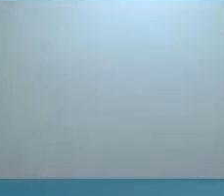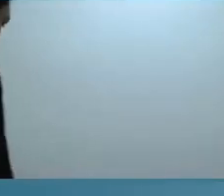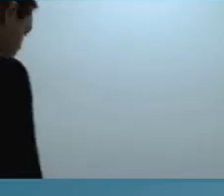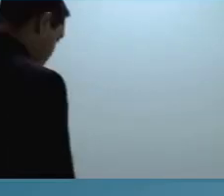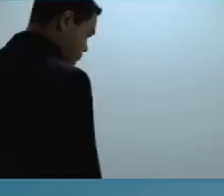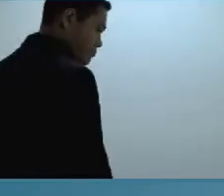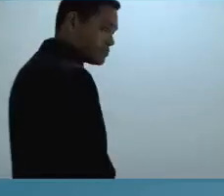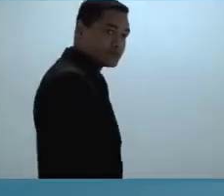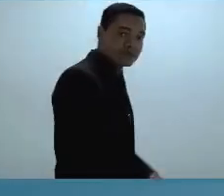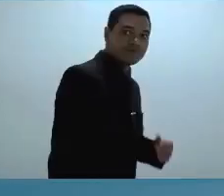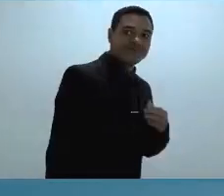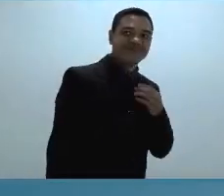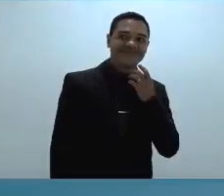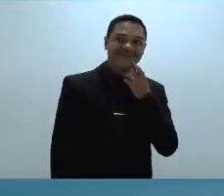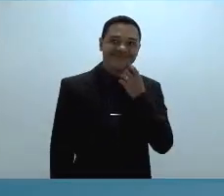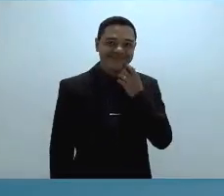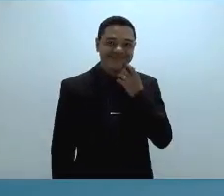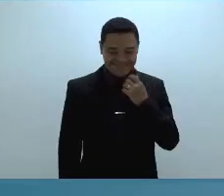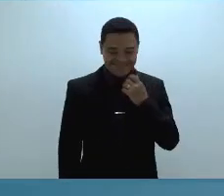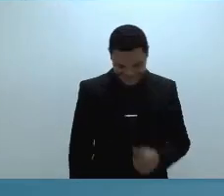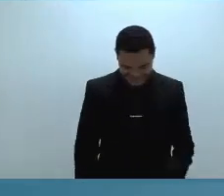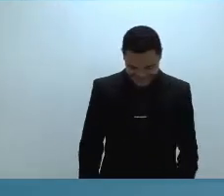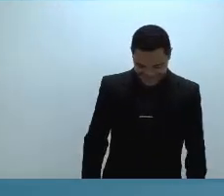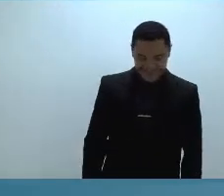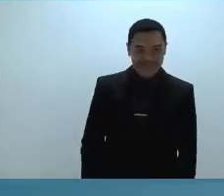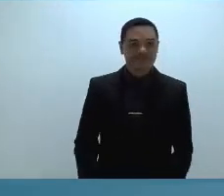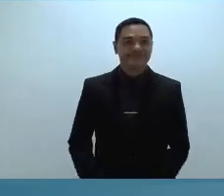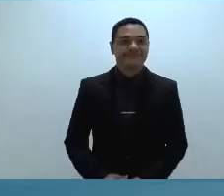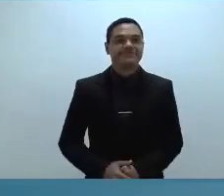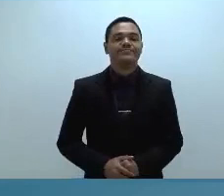O doutor Ricardo da Taverna,